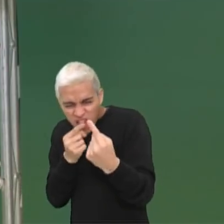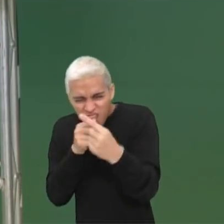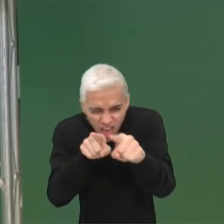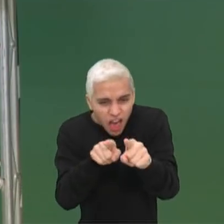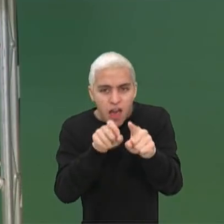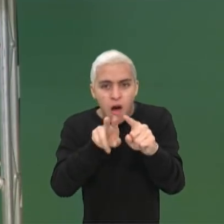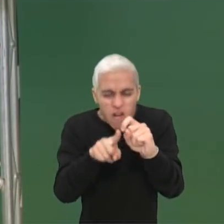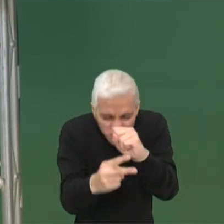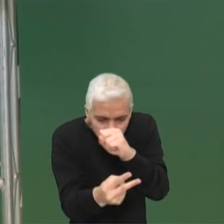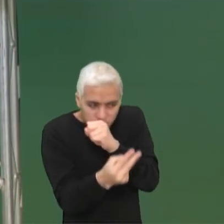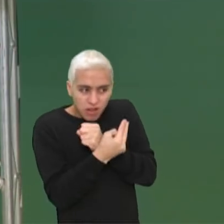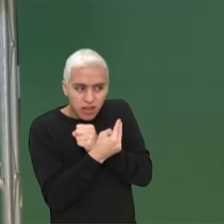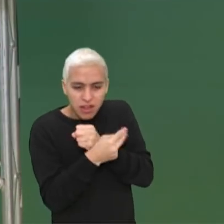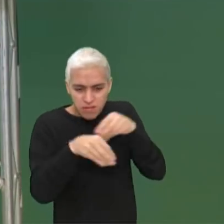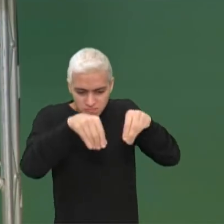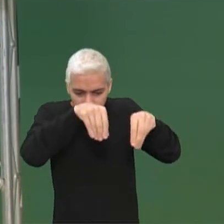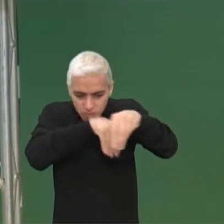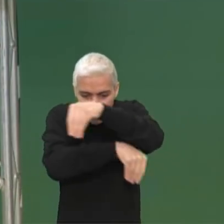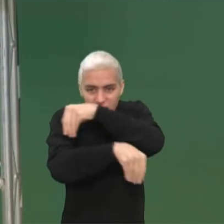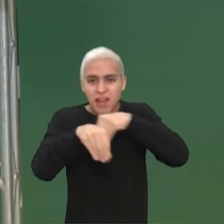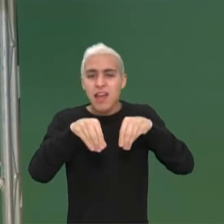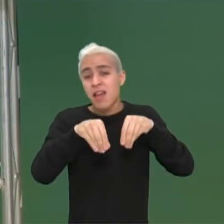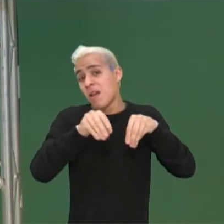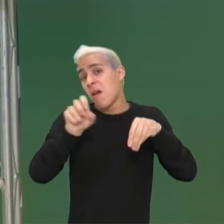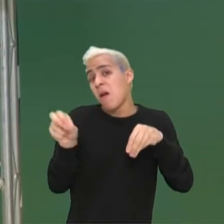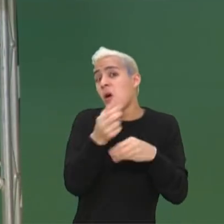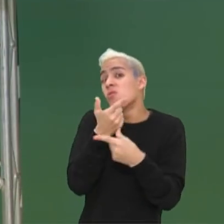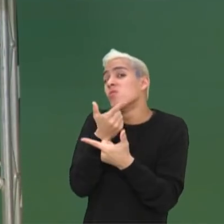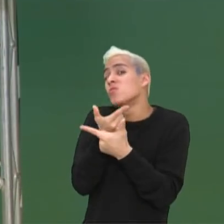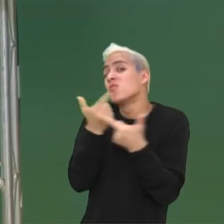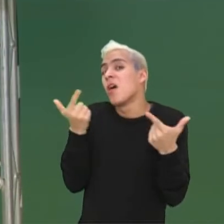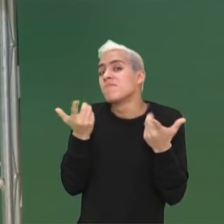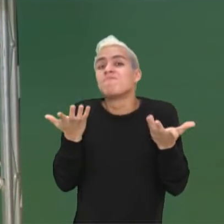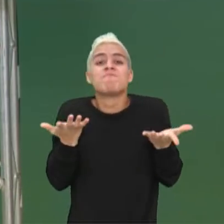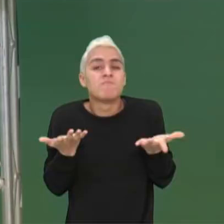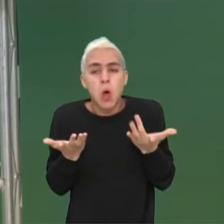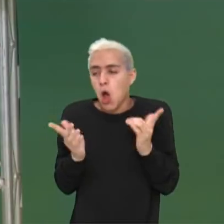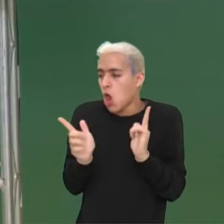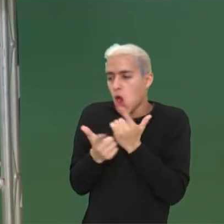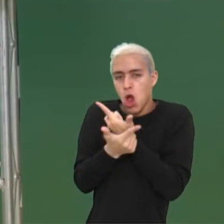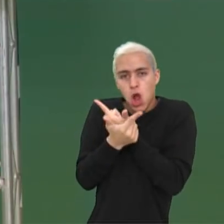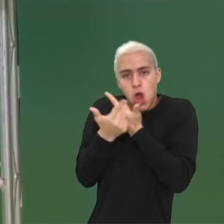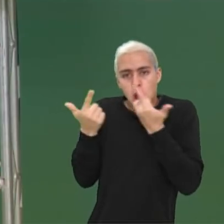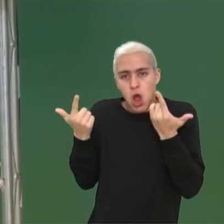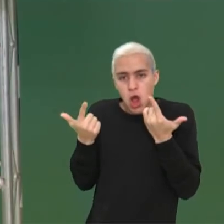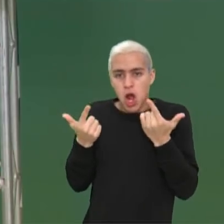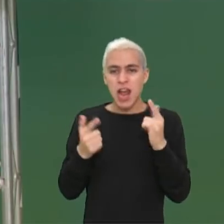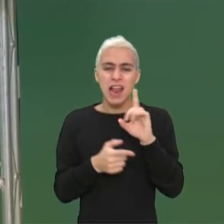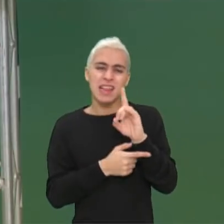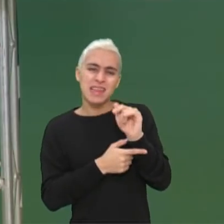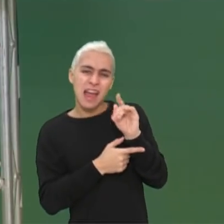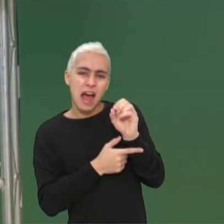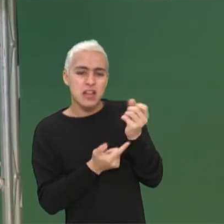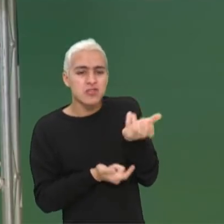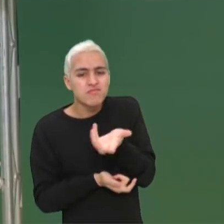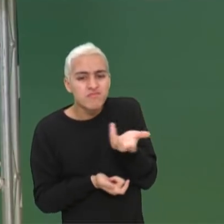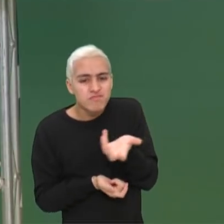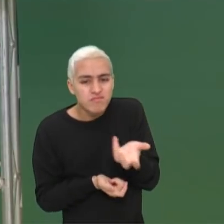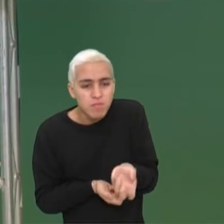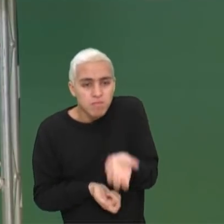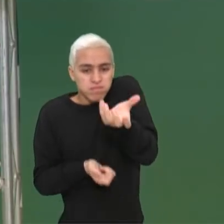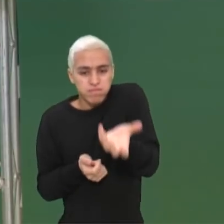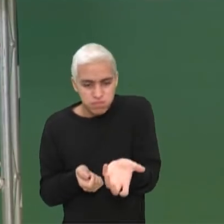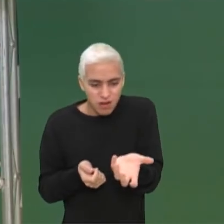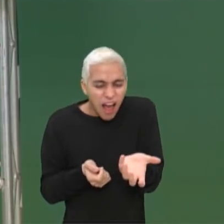jogos que funcionam dessa forma. Ou sorte, né? Aqui a gente deu o exemplo da rolagem de dados. Então, a sorte, rolei os dados,